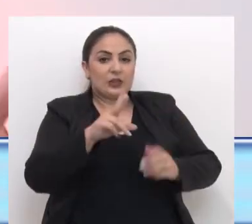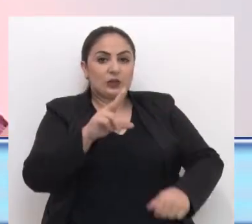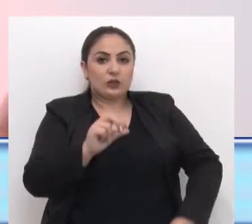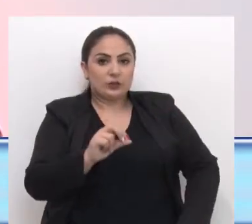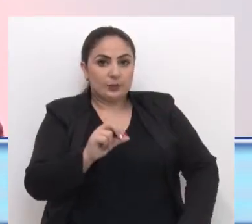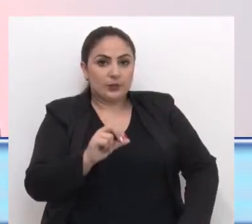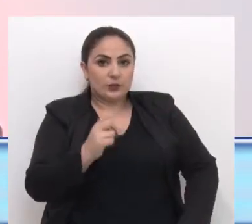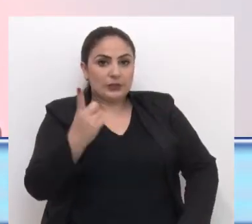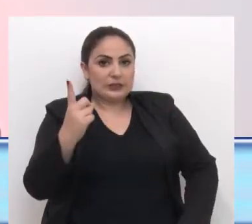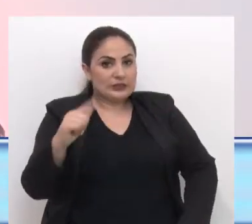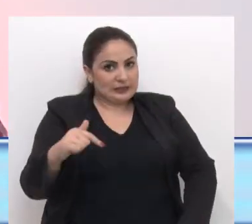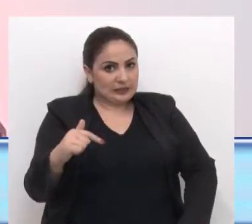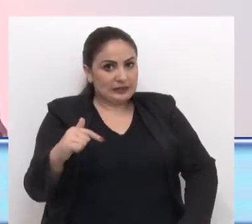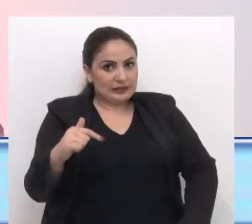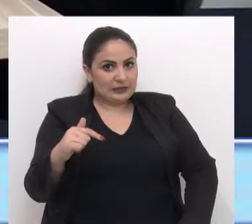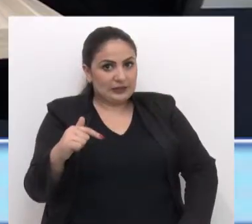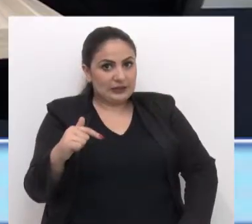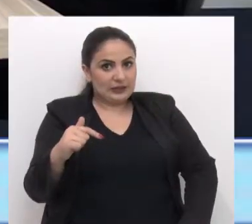Até